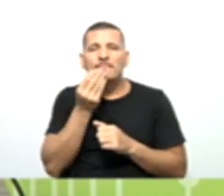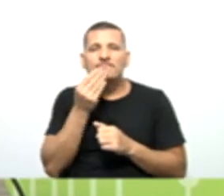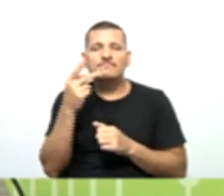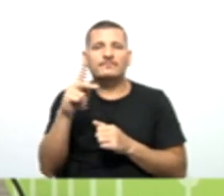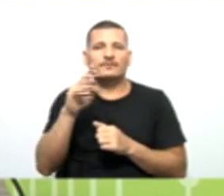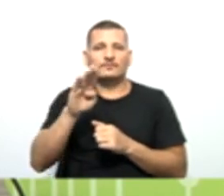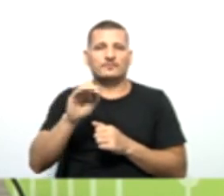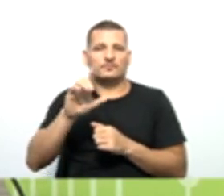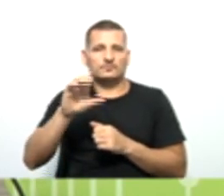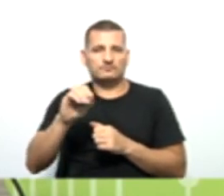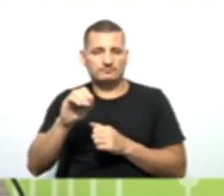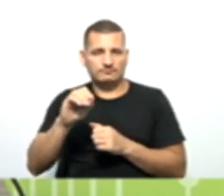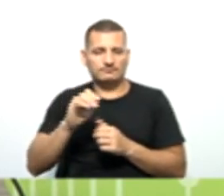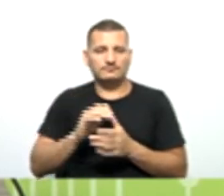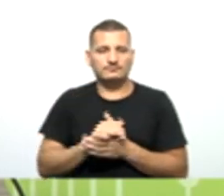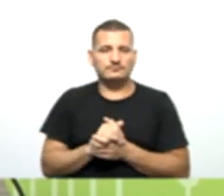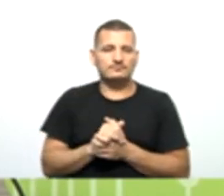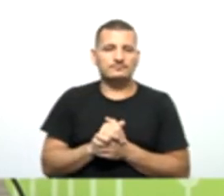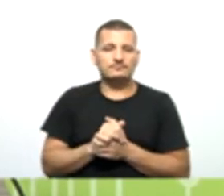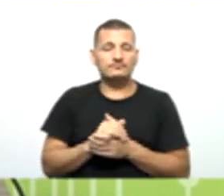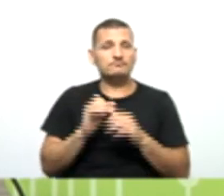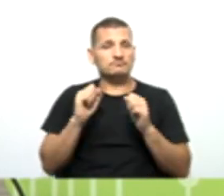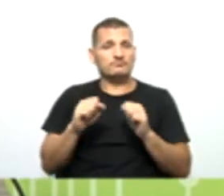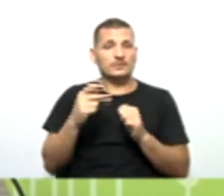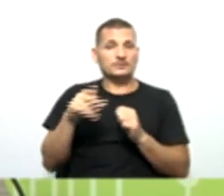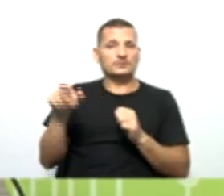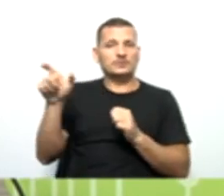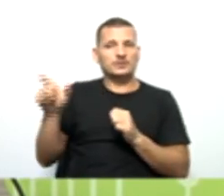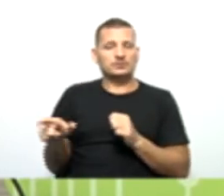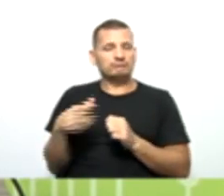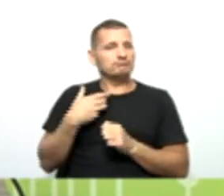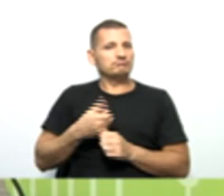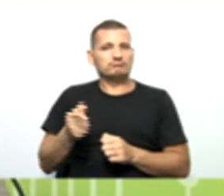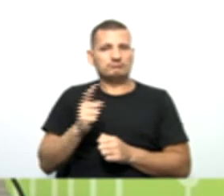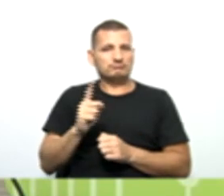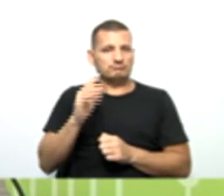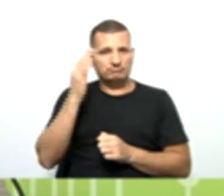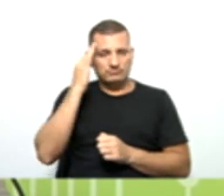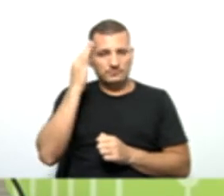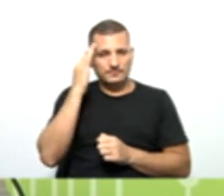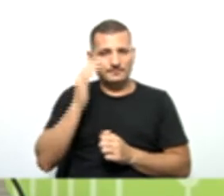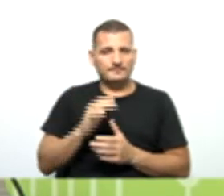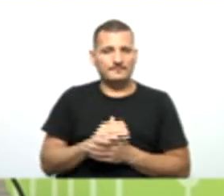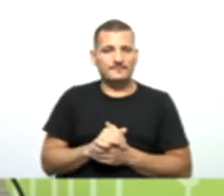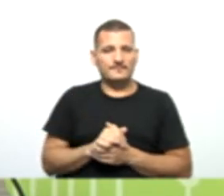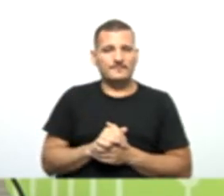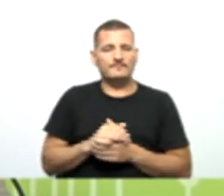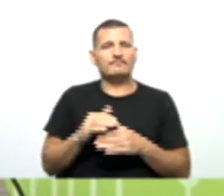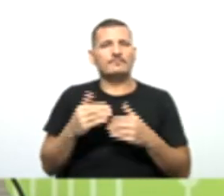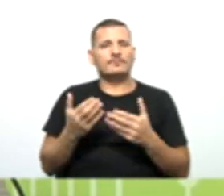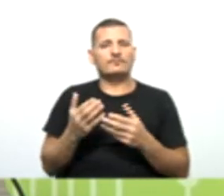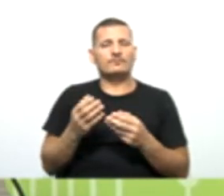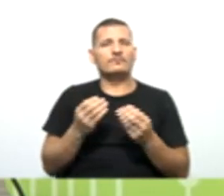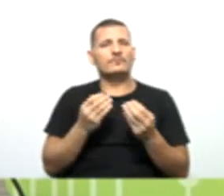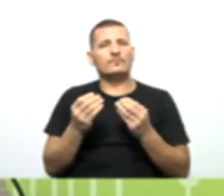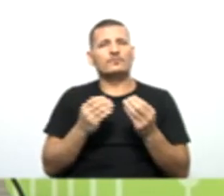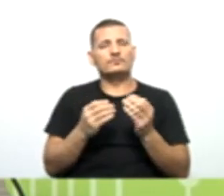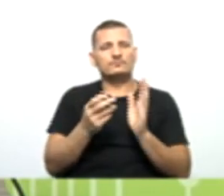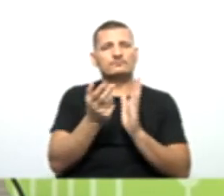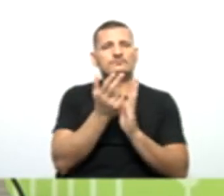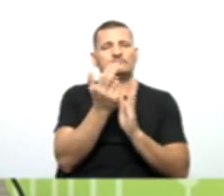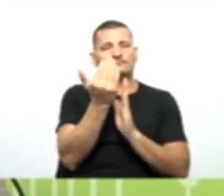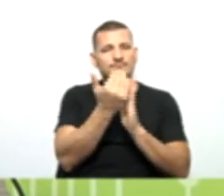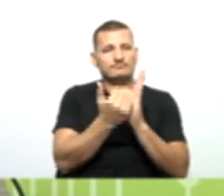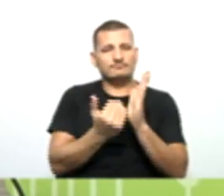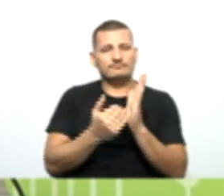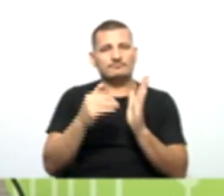produto final. Tá? Então, aí pode ser que o seu cliente não aceite. Fica esse alerta aí para a gente. Então, como que a gente tem que definir esse escopo? Já que a